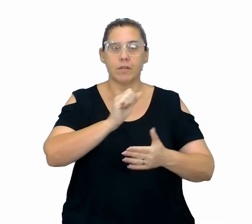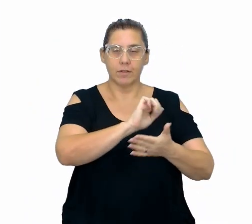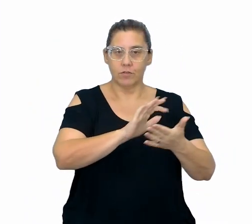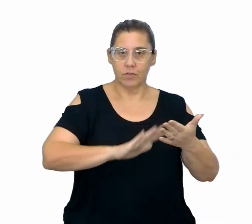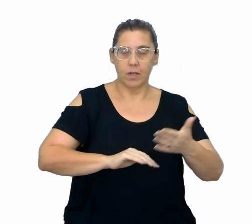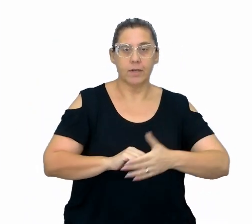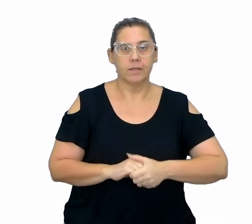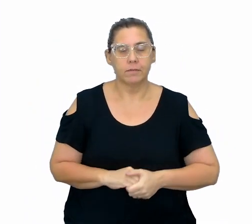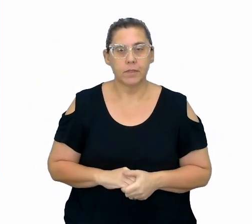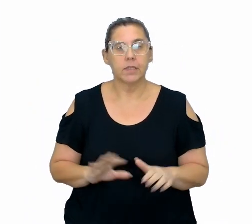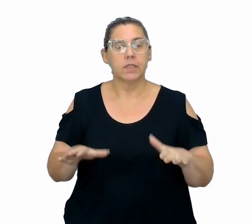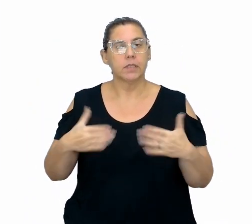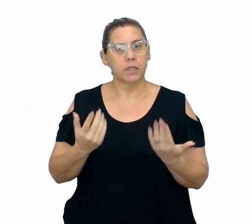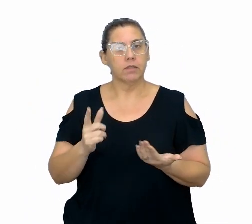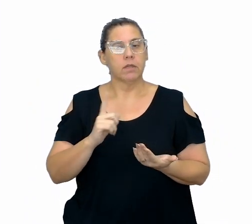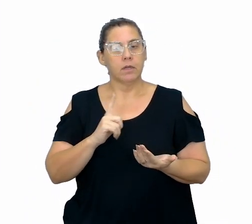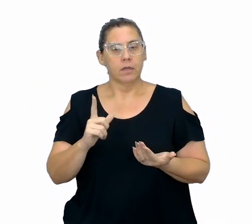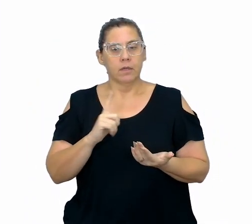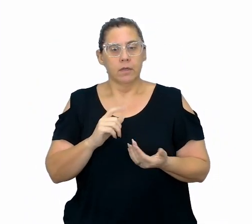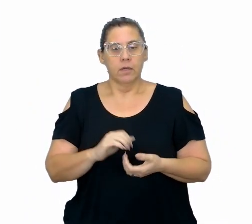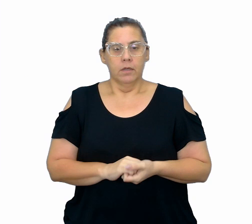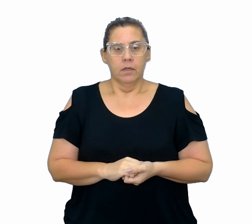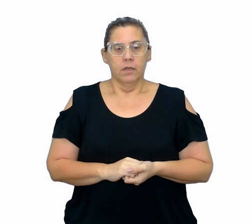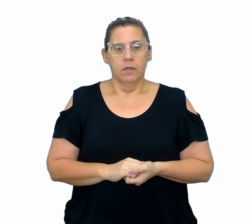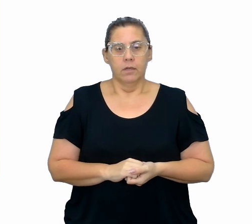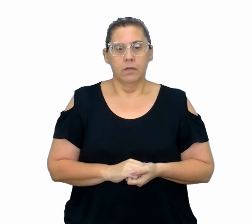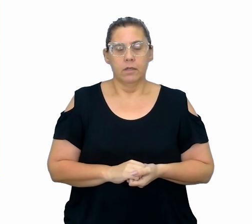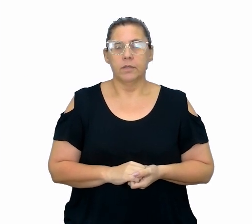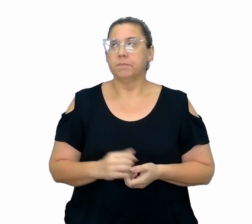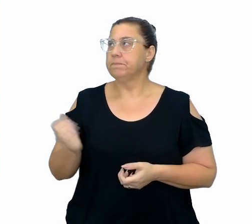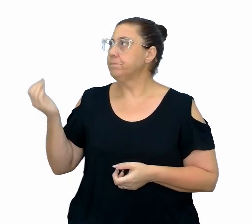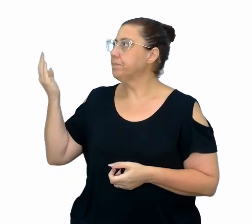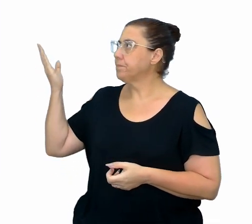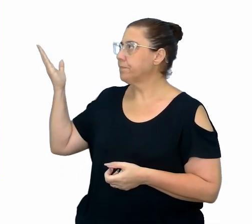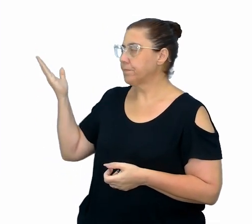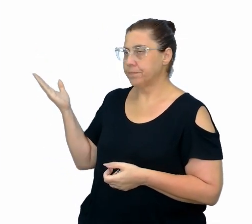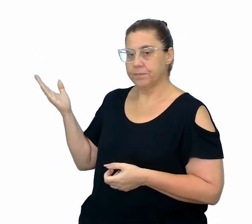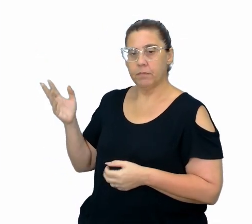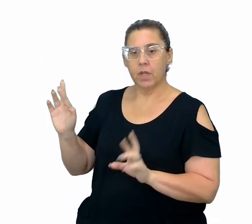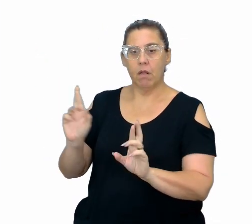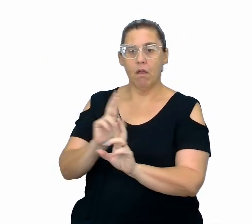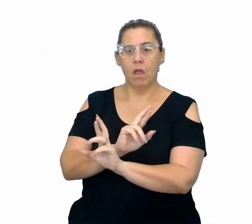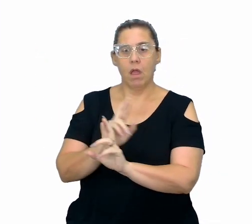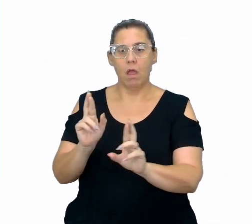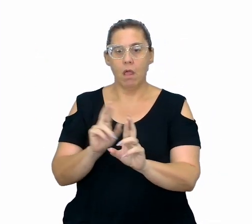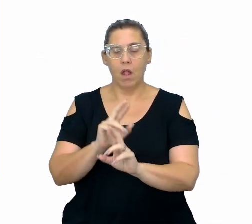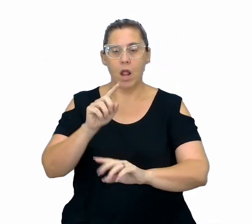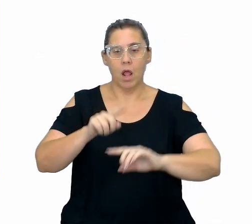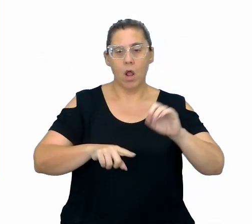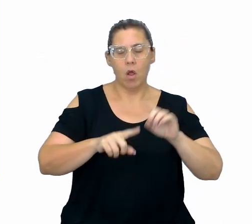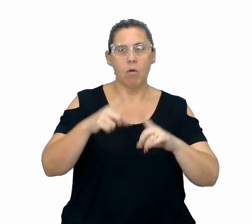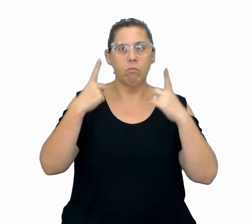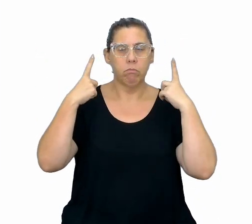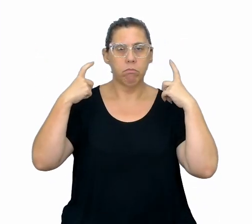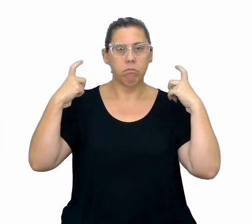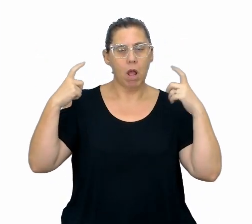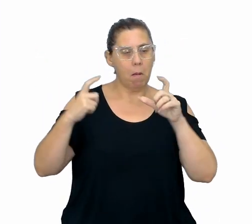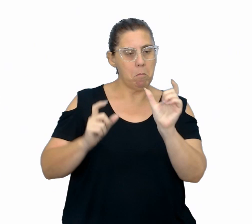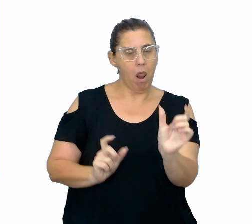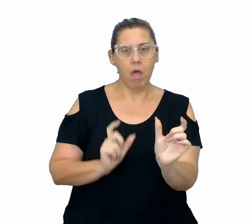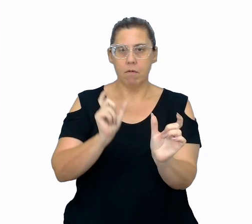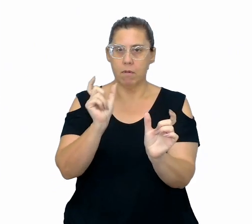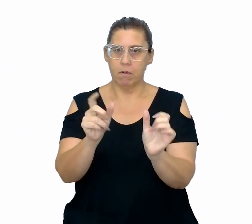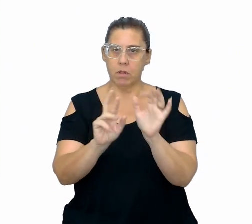atividade. Então, nós temos aí a habilidade 08, que é relacionar elementos sonoros das palavras